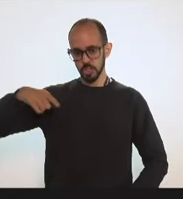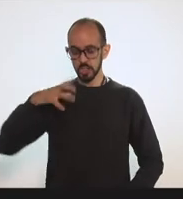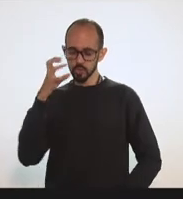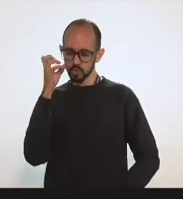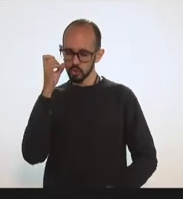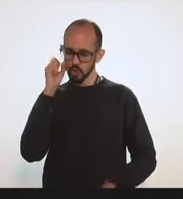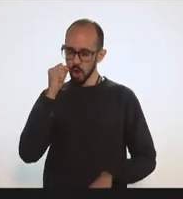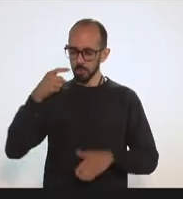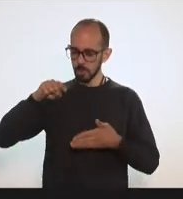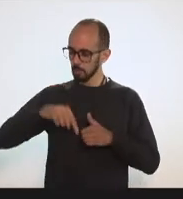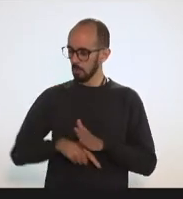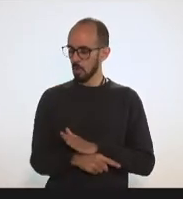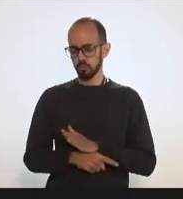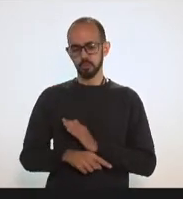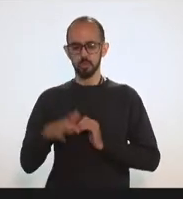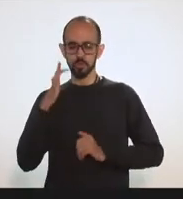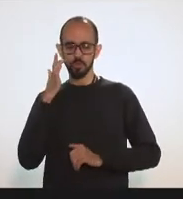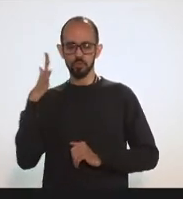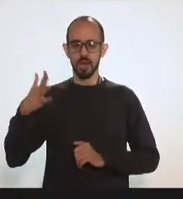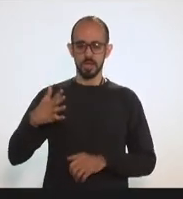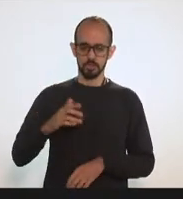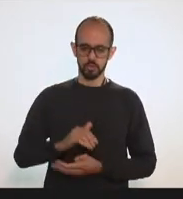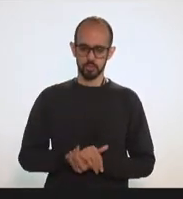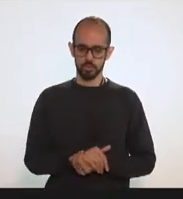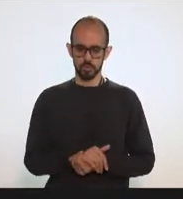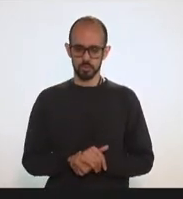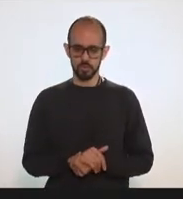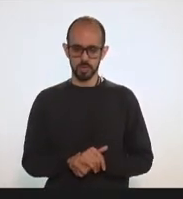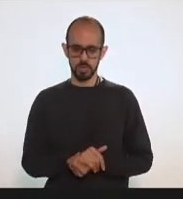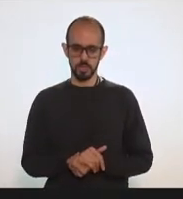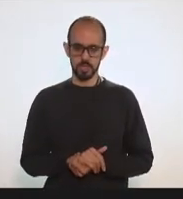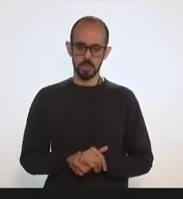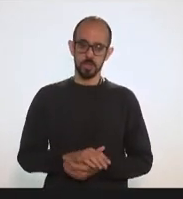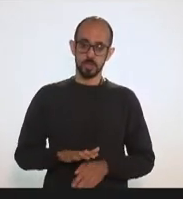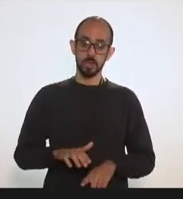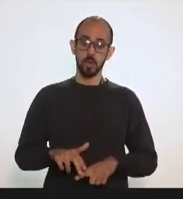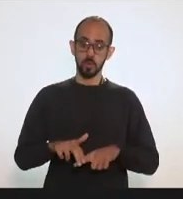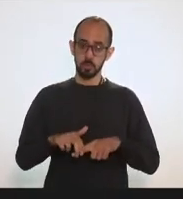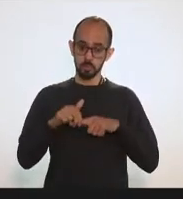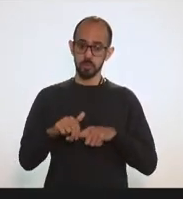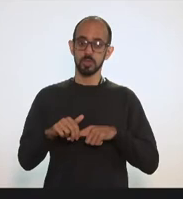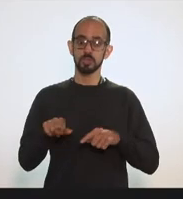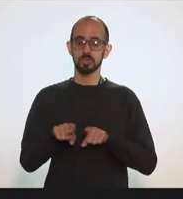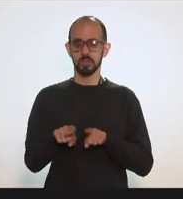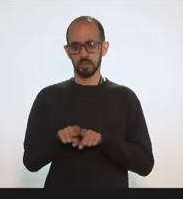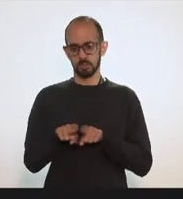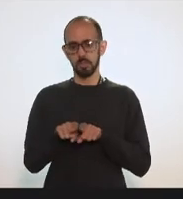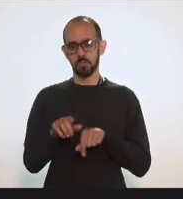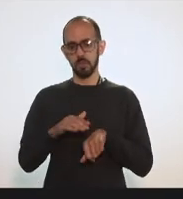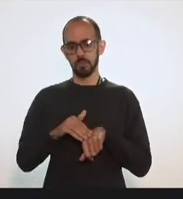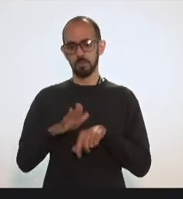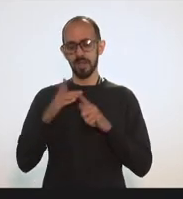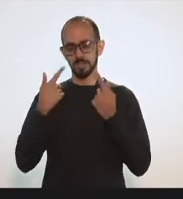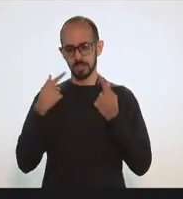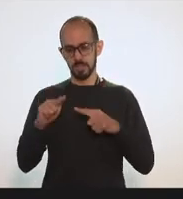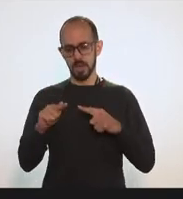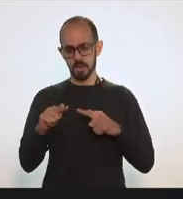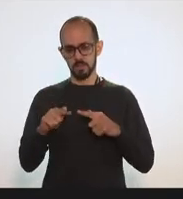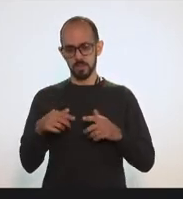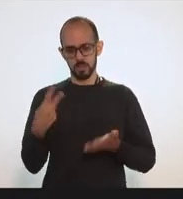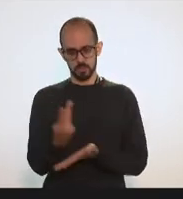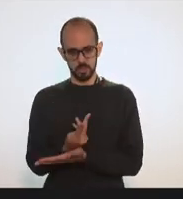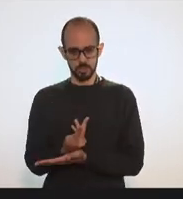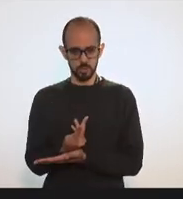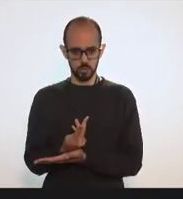muita facilidade, no sentido, quando eles entram no sono profundo, o que se agravou também a questão. Por isso o fato de ter monitor ali